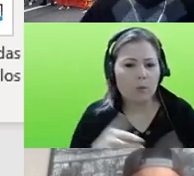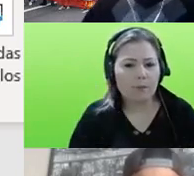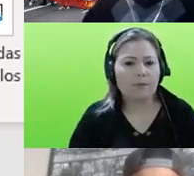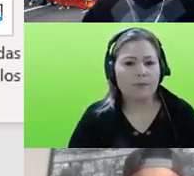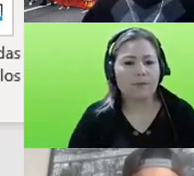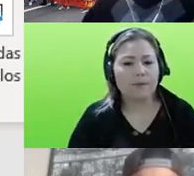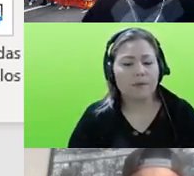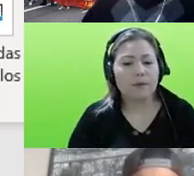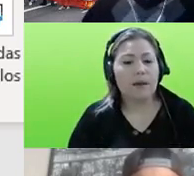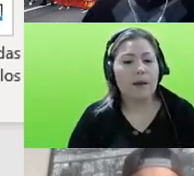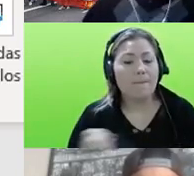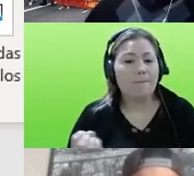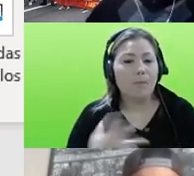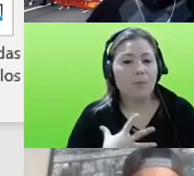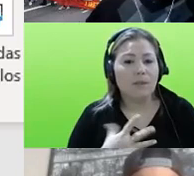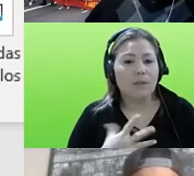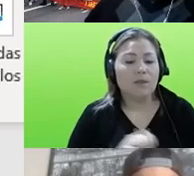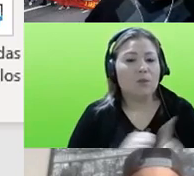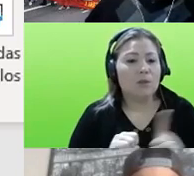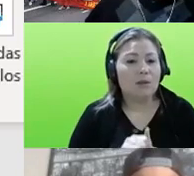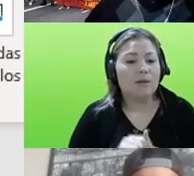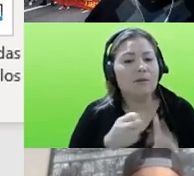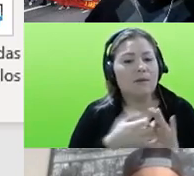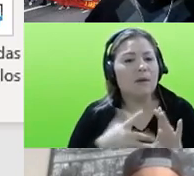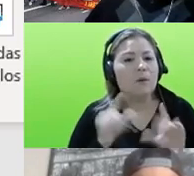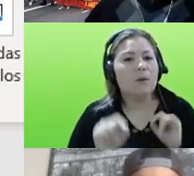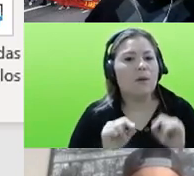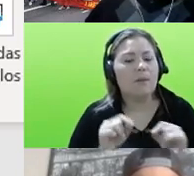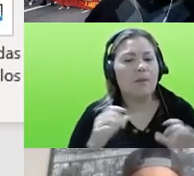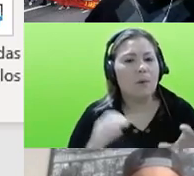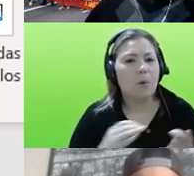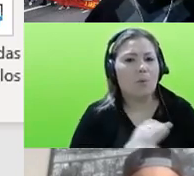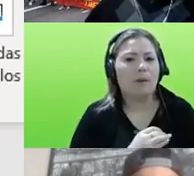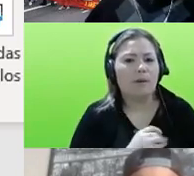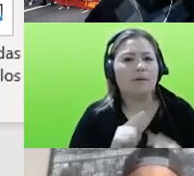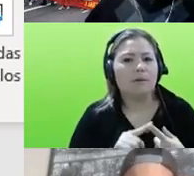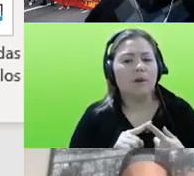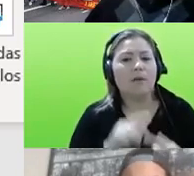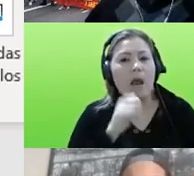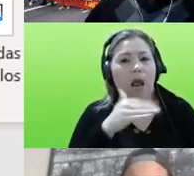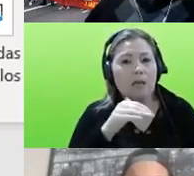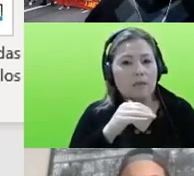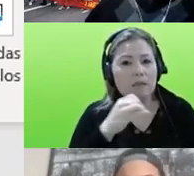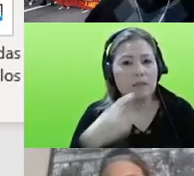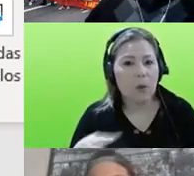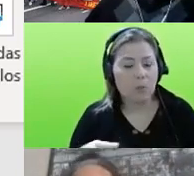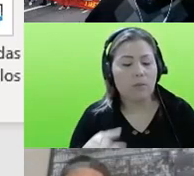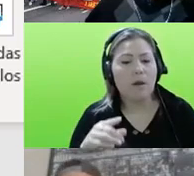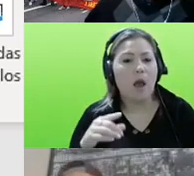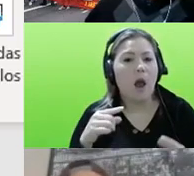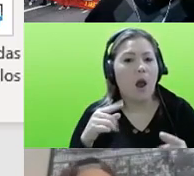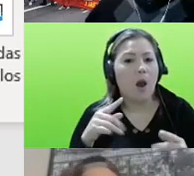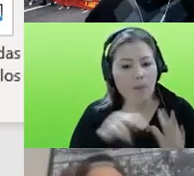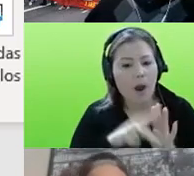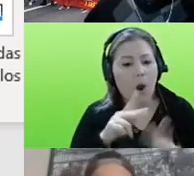A modernidade social se caracterizaria por complexos de ação autonomizados, o Estado e a economia,